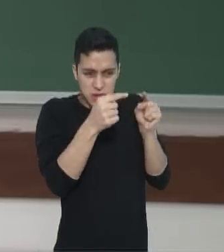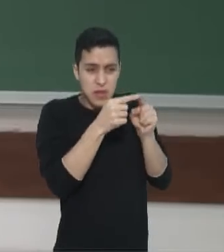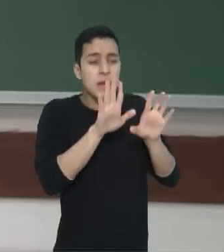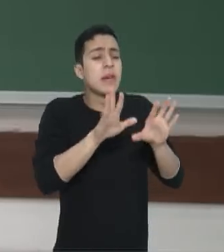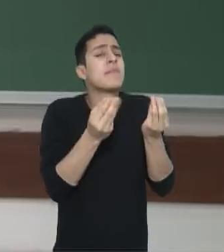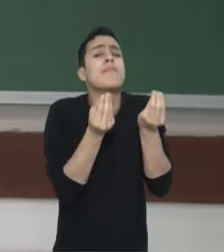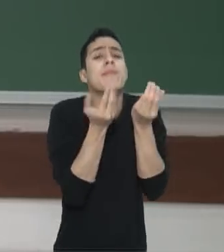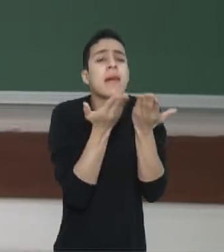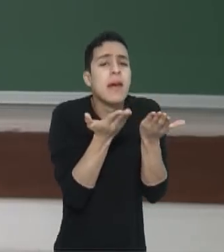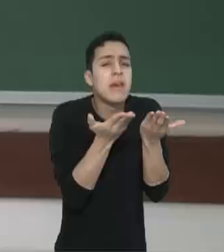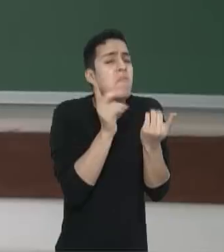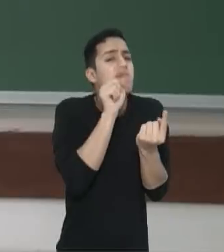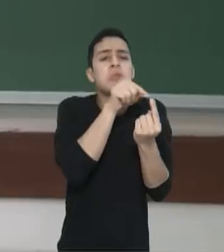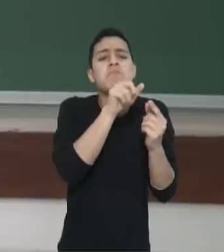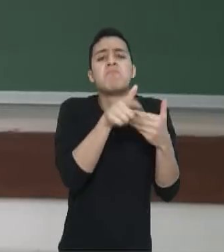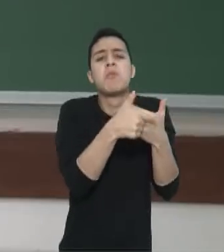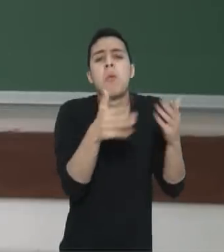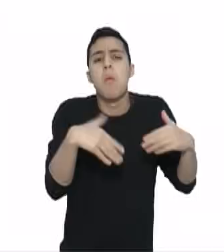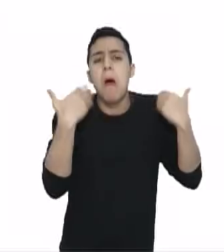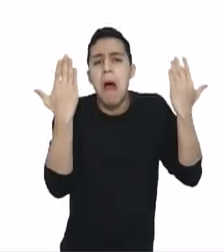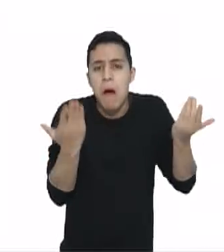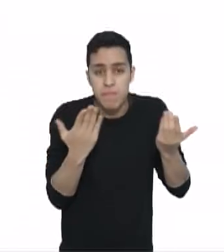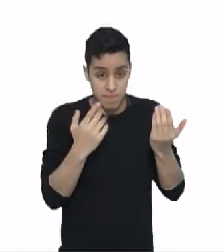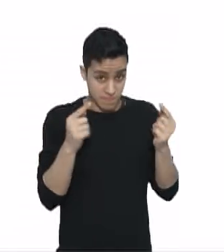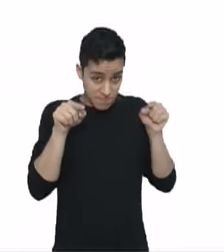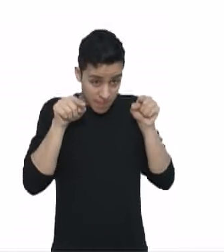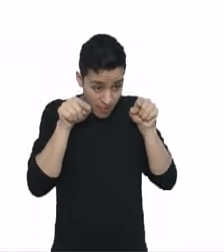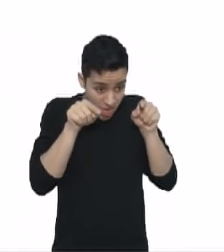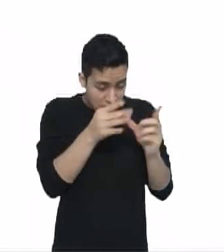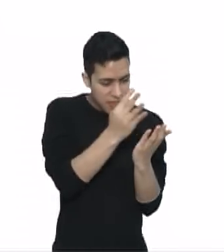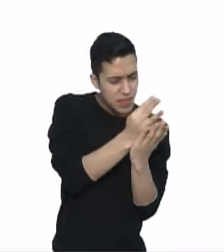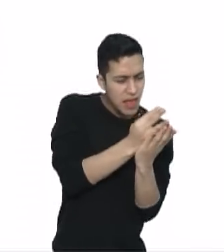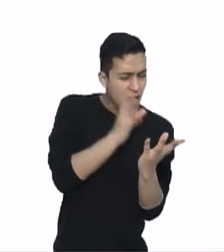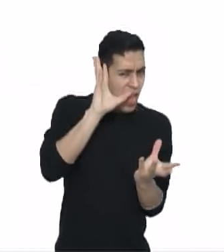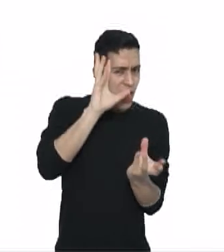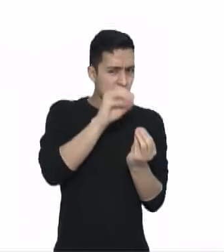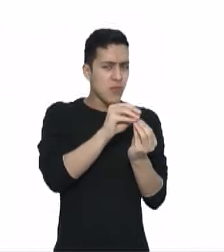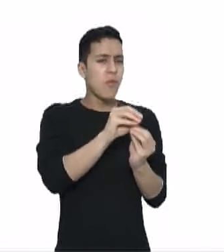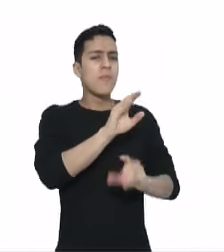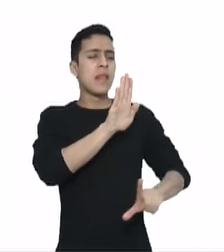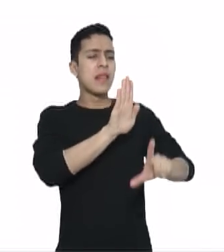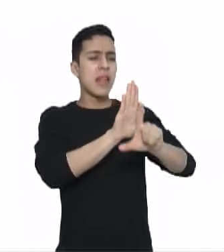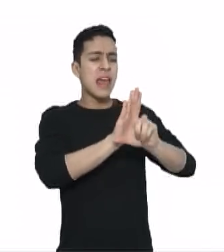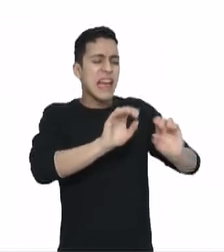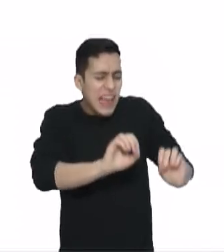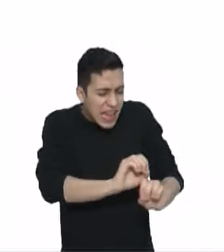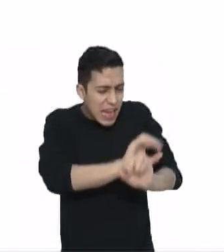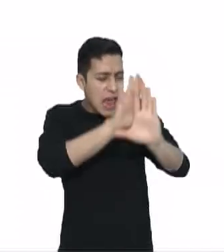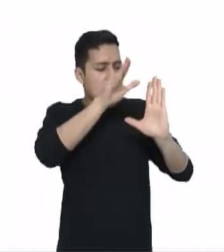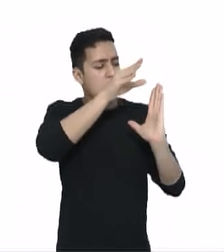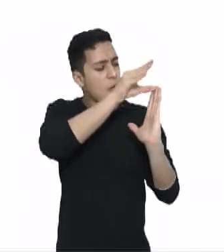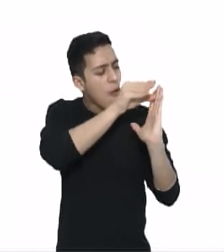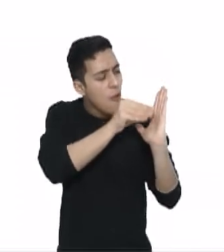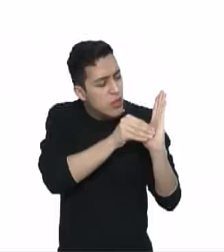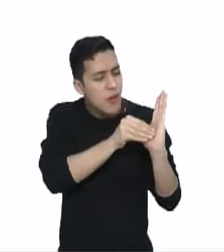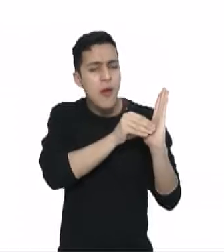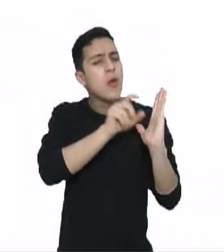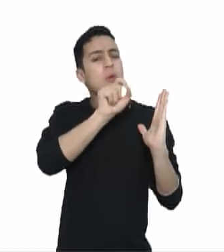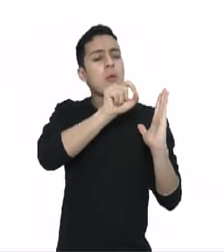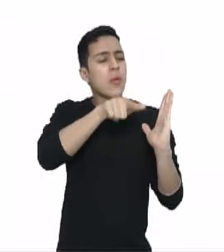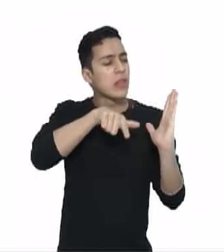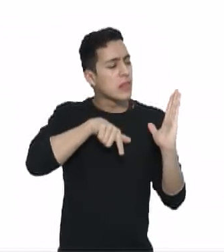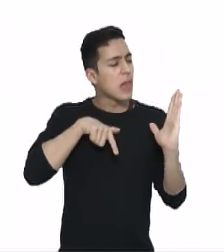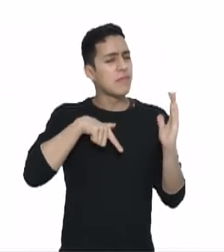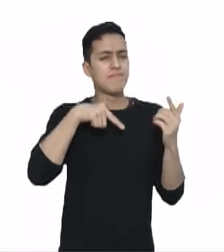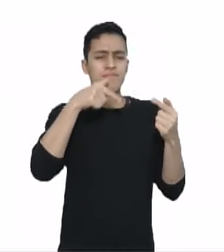trecho? Esse trecho resume a lei, explicitando o seu conteúdo e suas motivações.